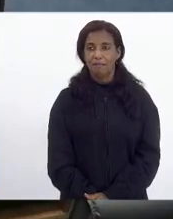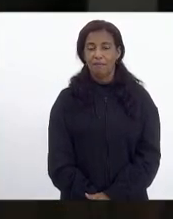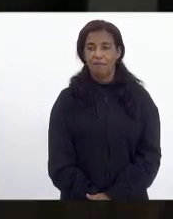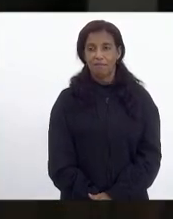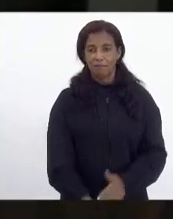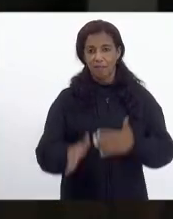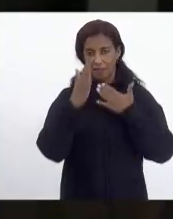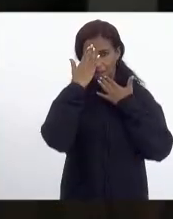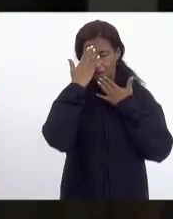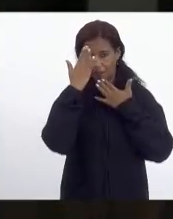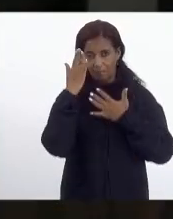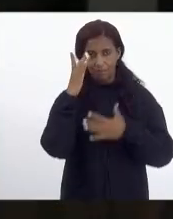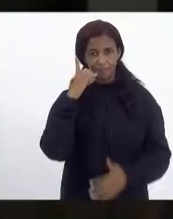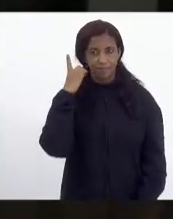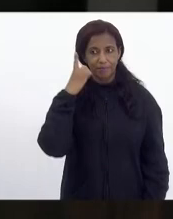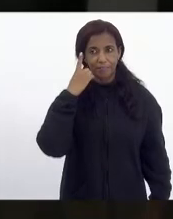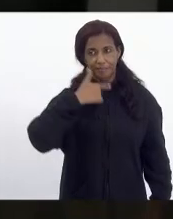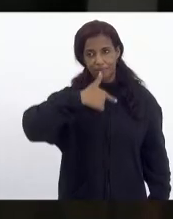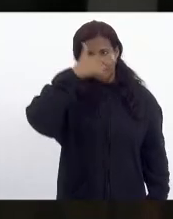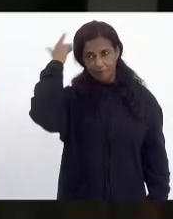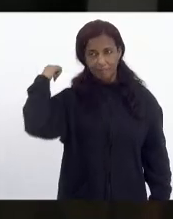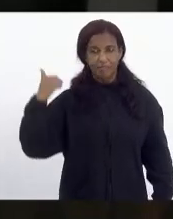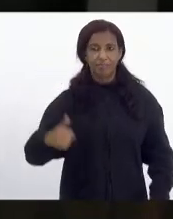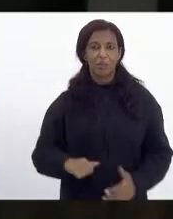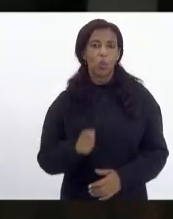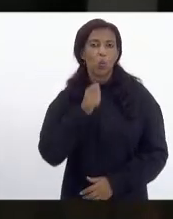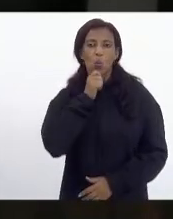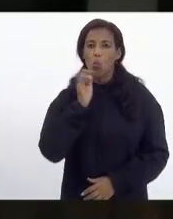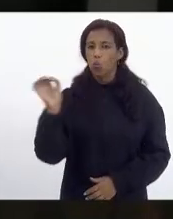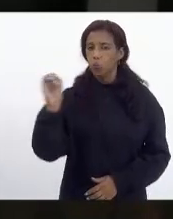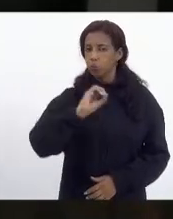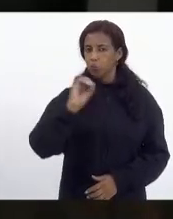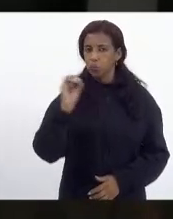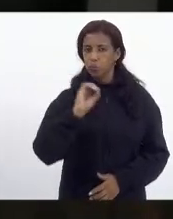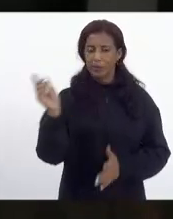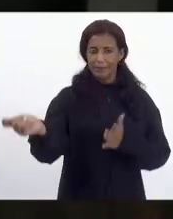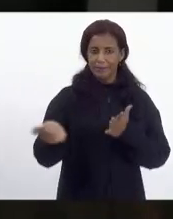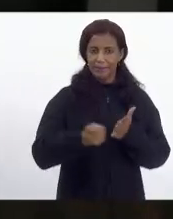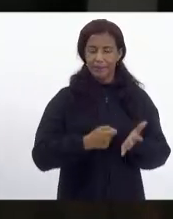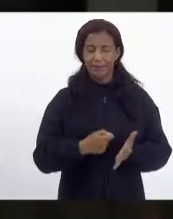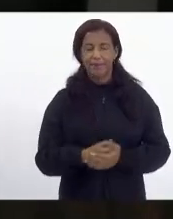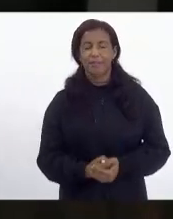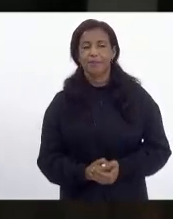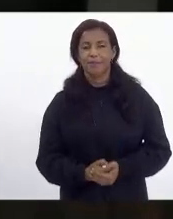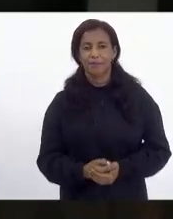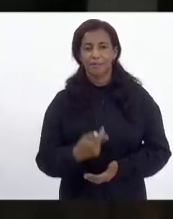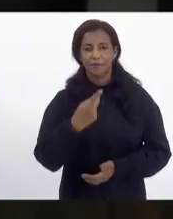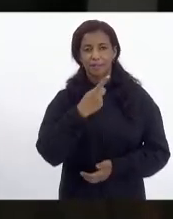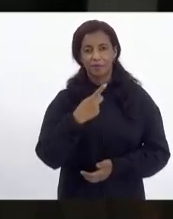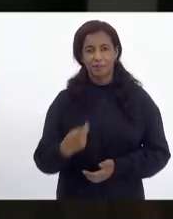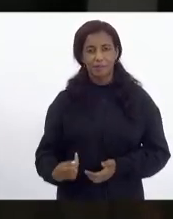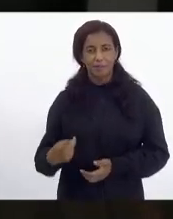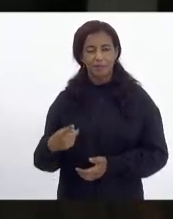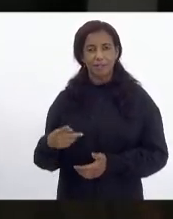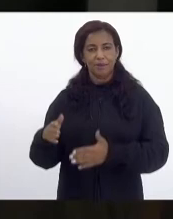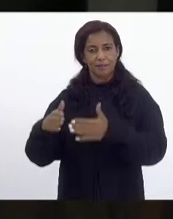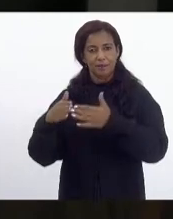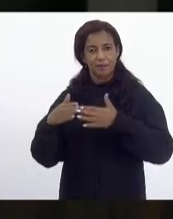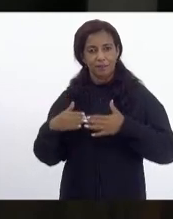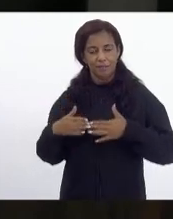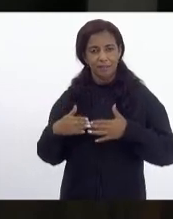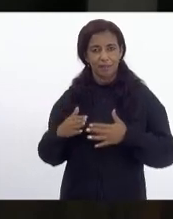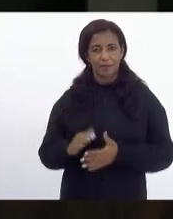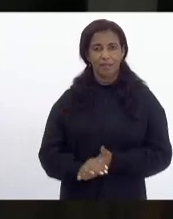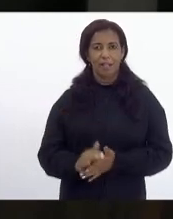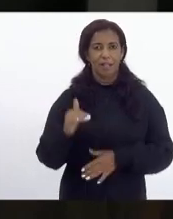e obrigado apertado nos Paulo não havendo mais oradores inscrito a presidência suspende a sessão